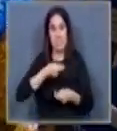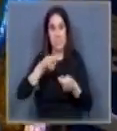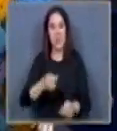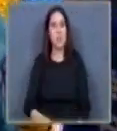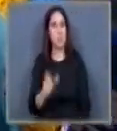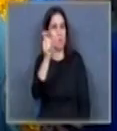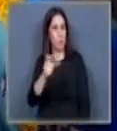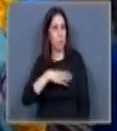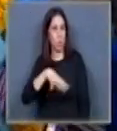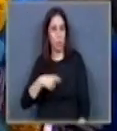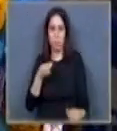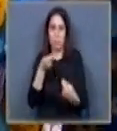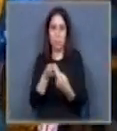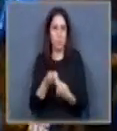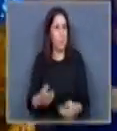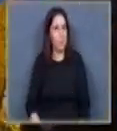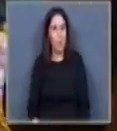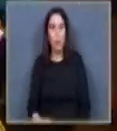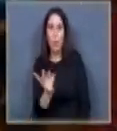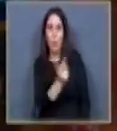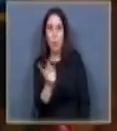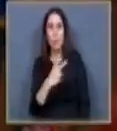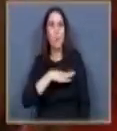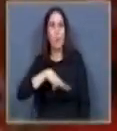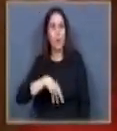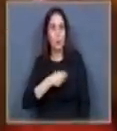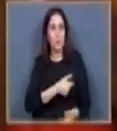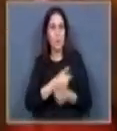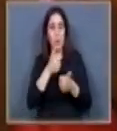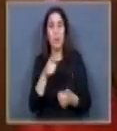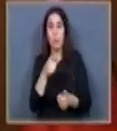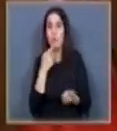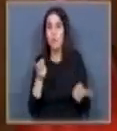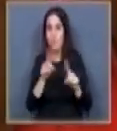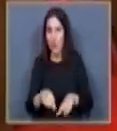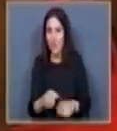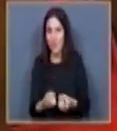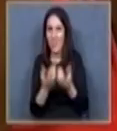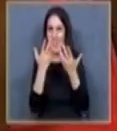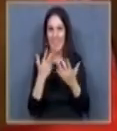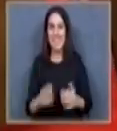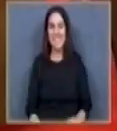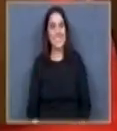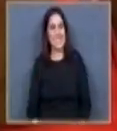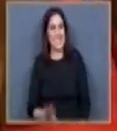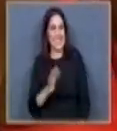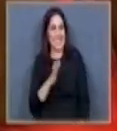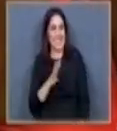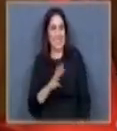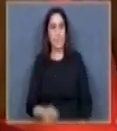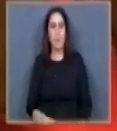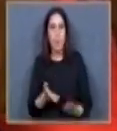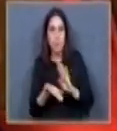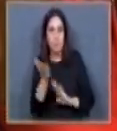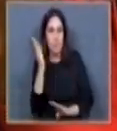adaptaste ao mundo? Vocês, aliás, são os dois cidadãos do mundo. É verdade. E tu agora estás de regresso, finalmente. Estou mais ou menos, sim. Já estás de